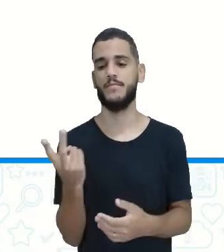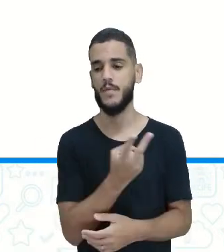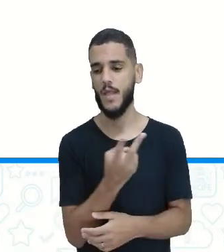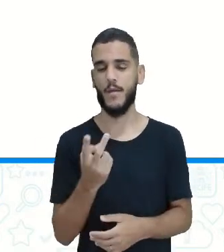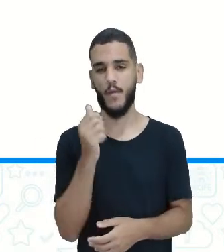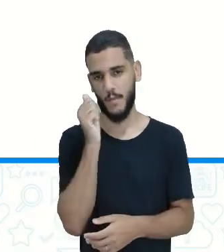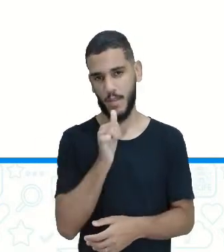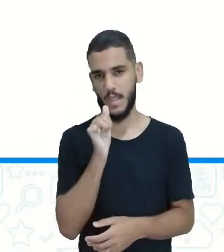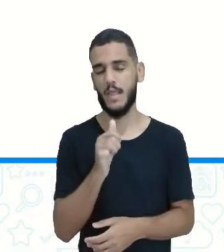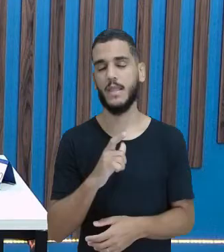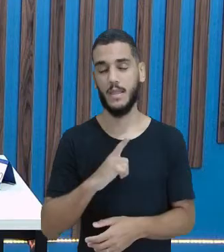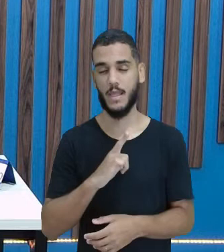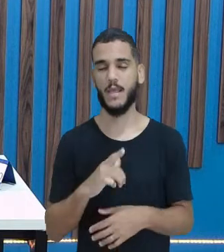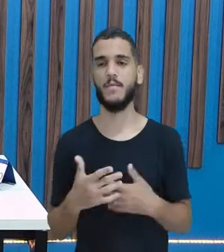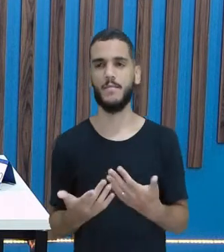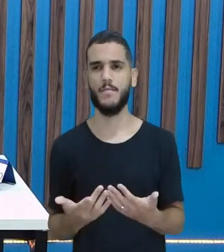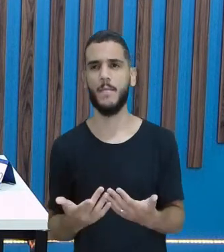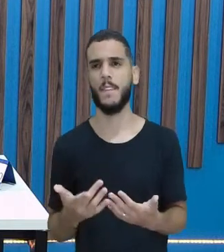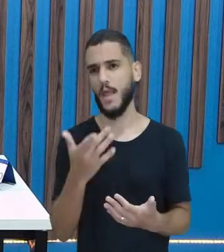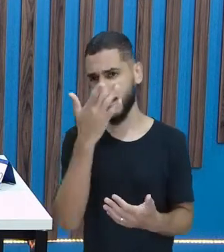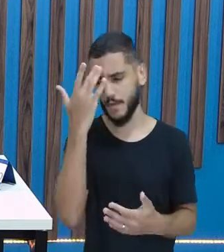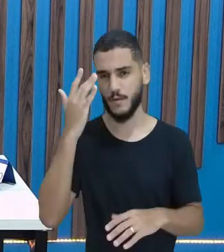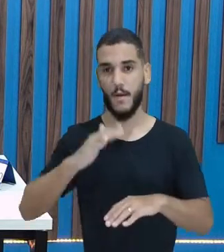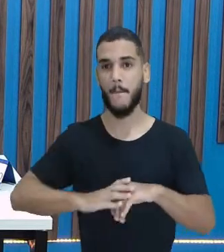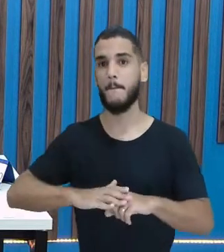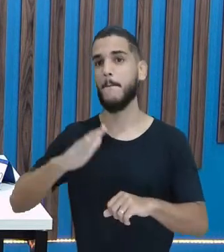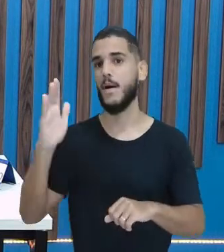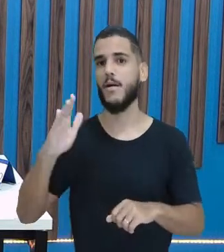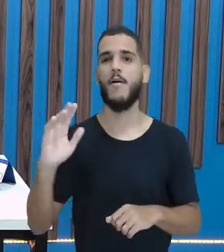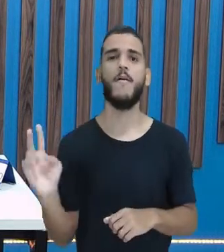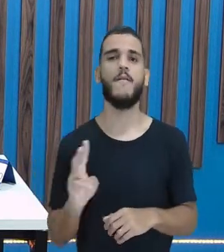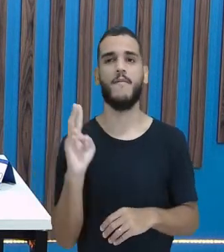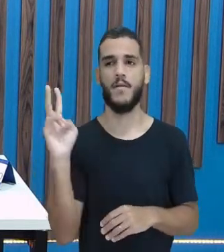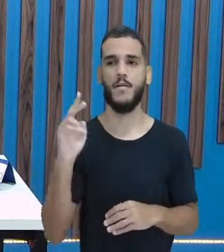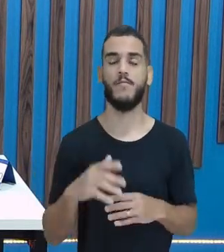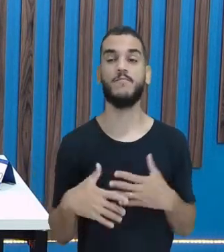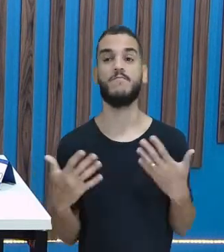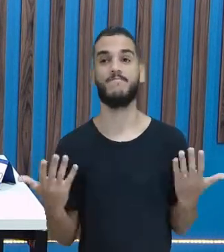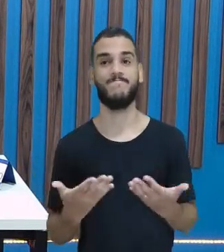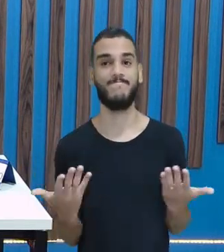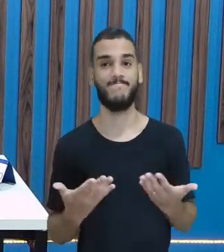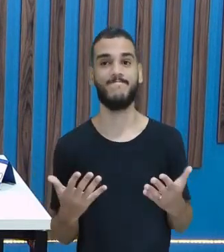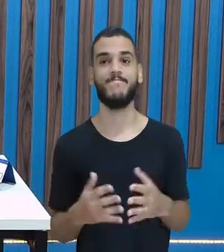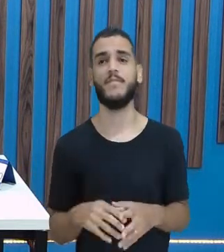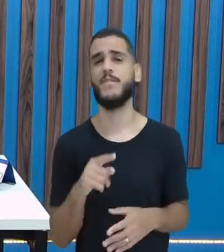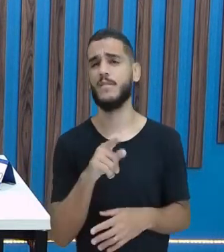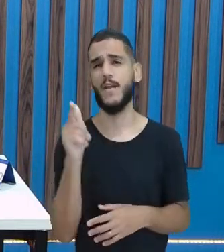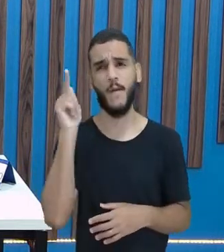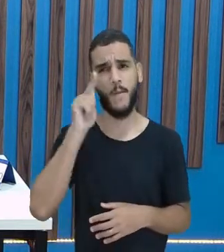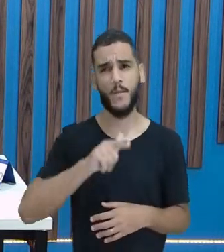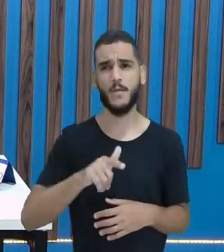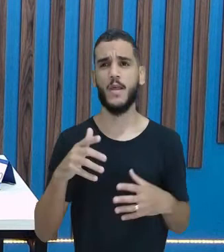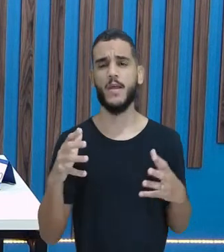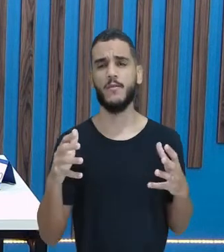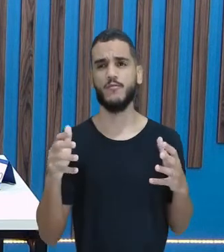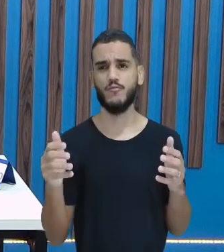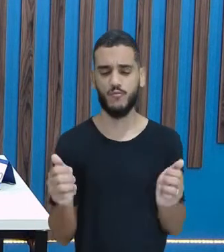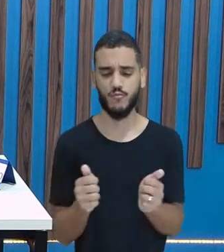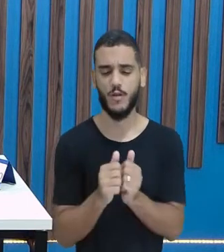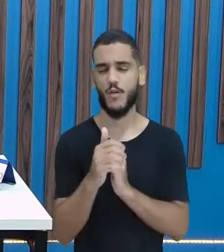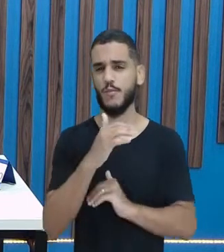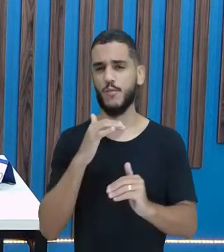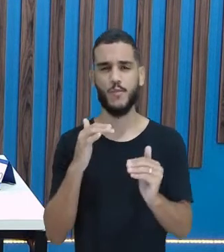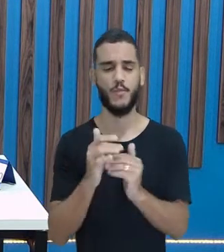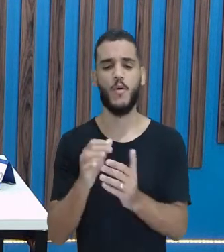cofrinhos. Quem tem maior valor monetário? E aí, será que vocês conseguem juntar todas essas moedas